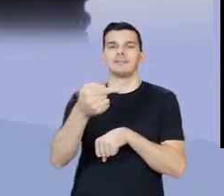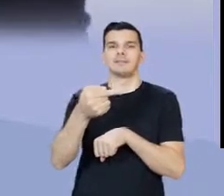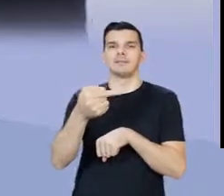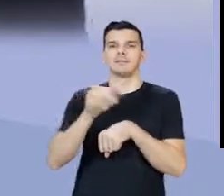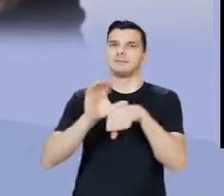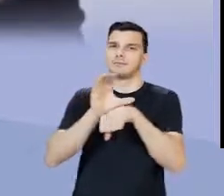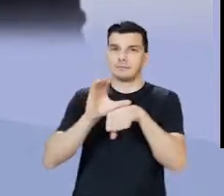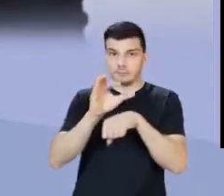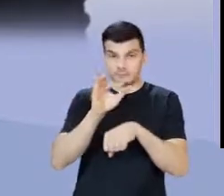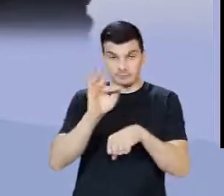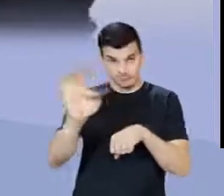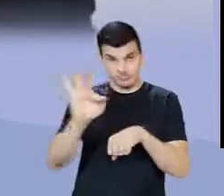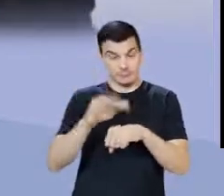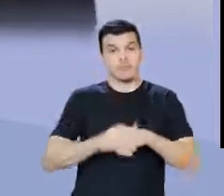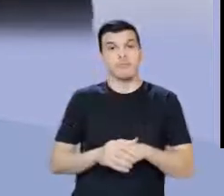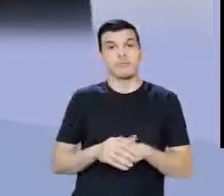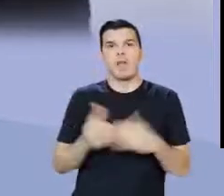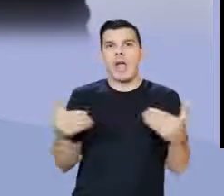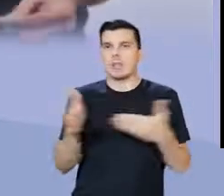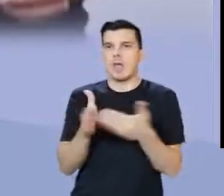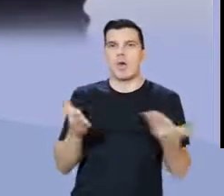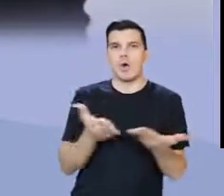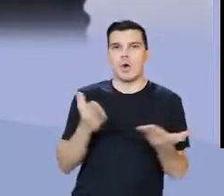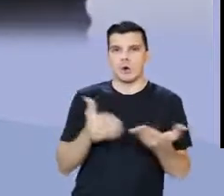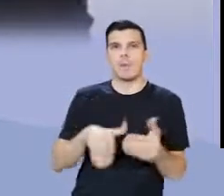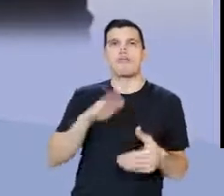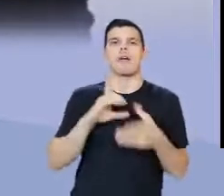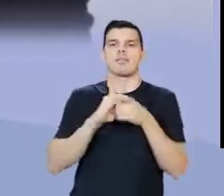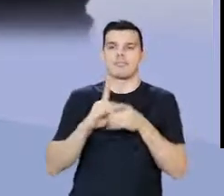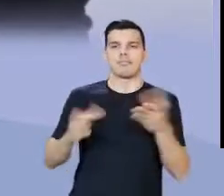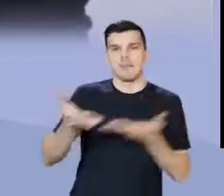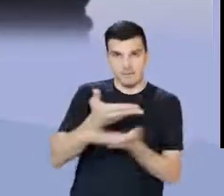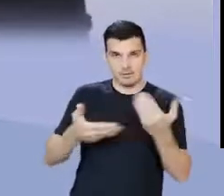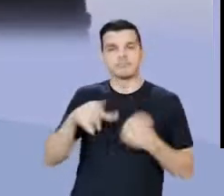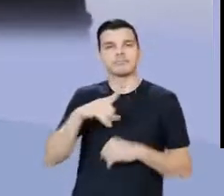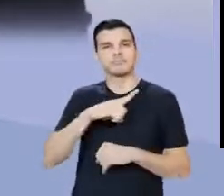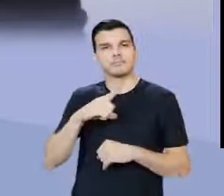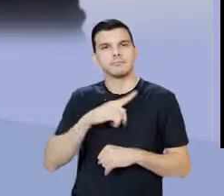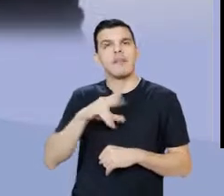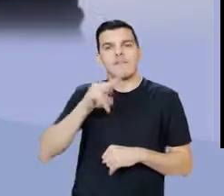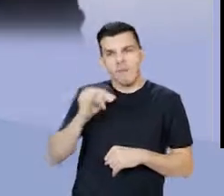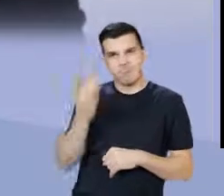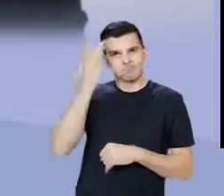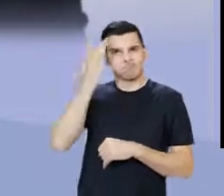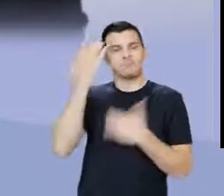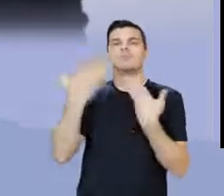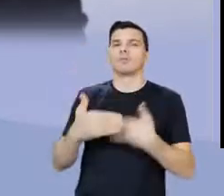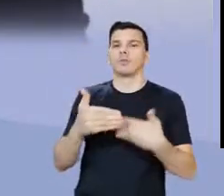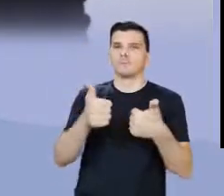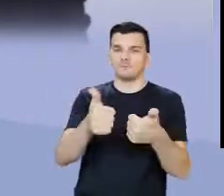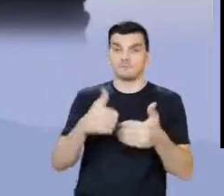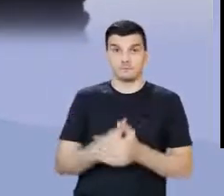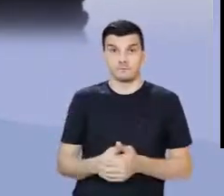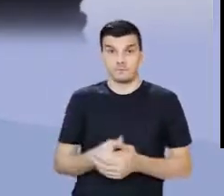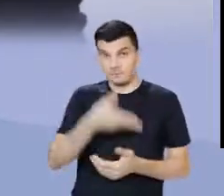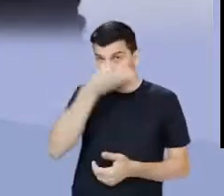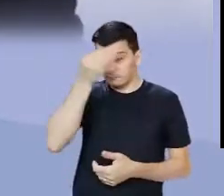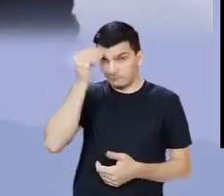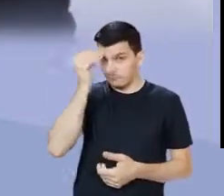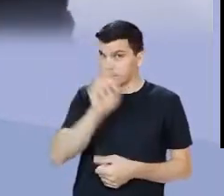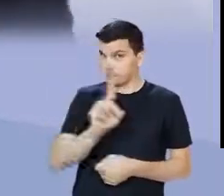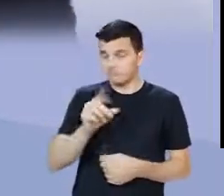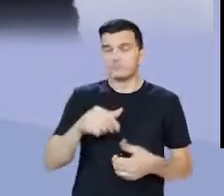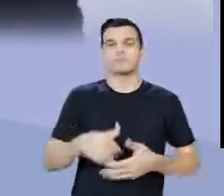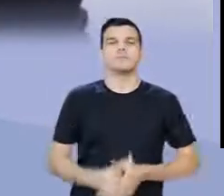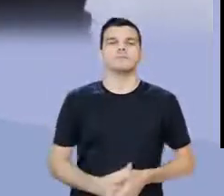Essa é a nossa 7ª Constituição, é a Constituição vigente, é a mais democrática, e é isso que você vai levar para a sua prova. Você não